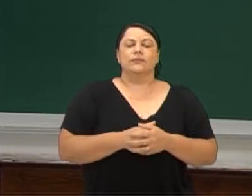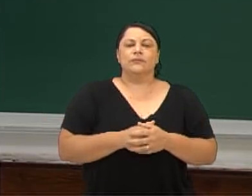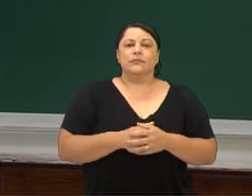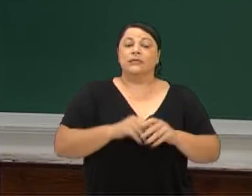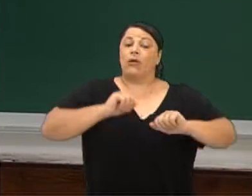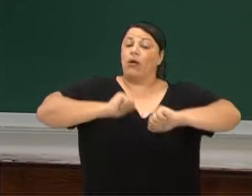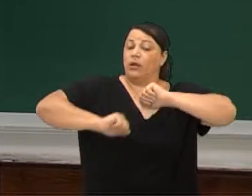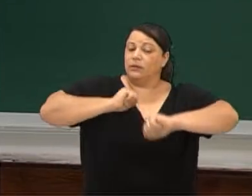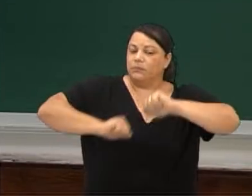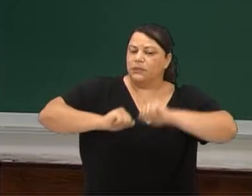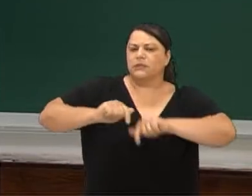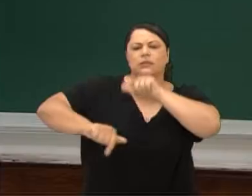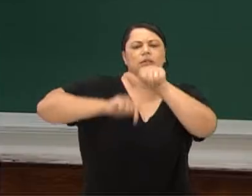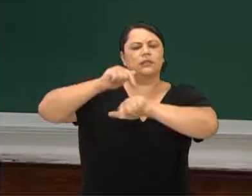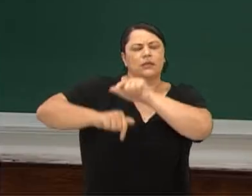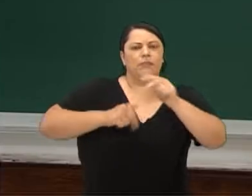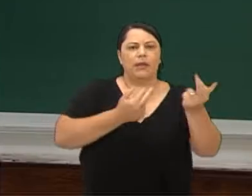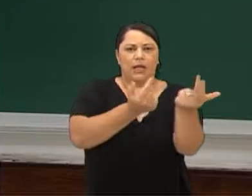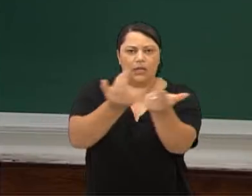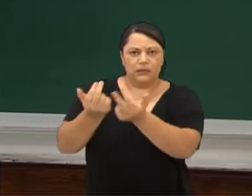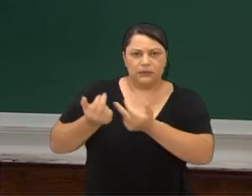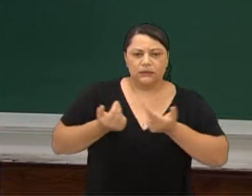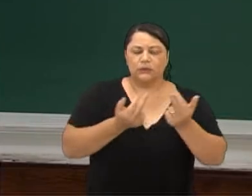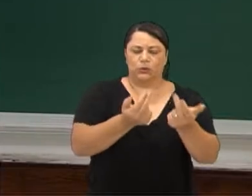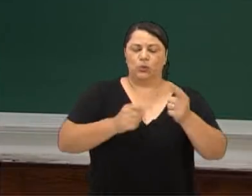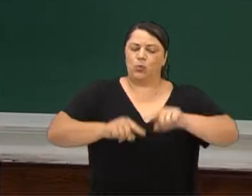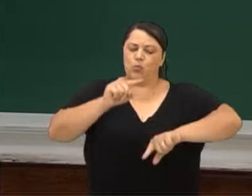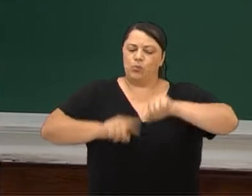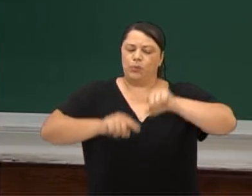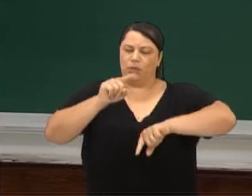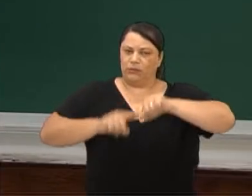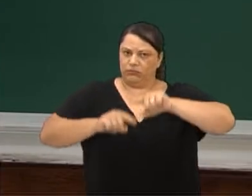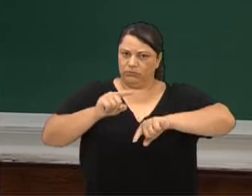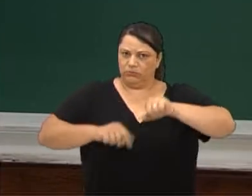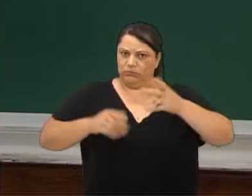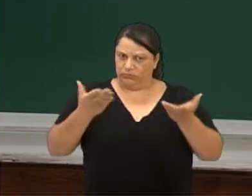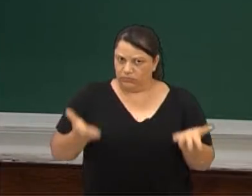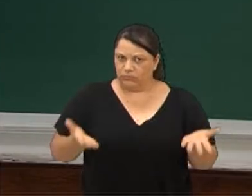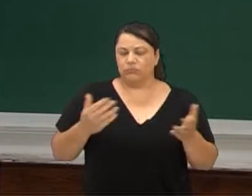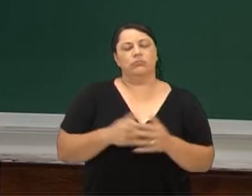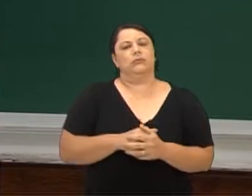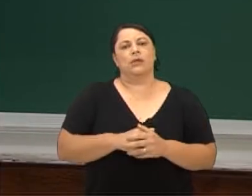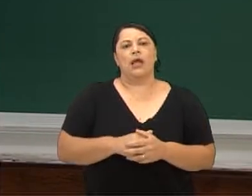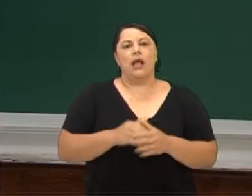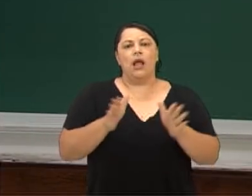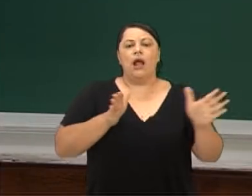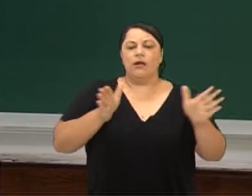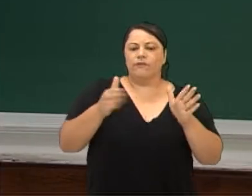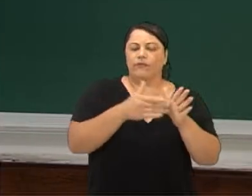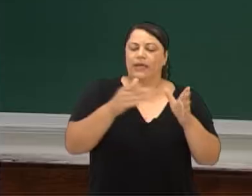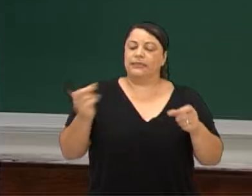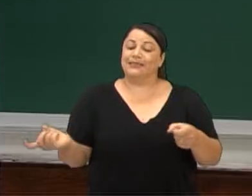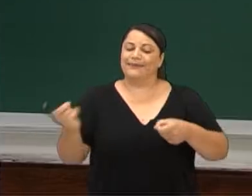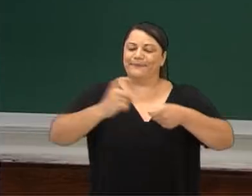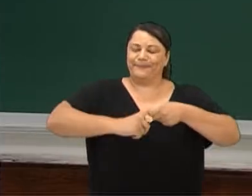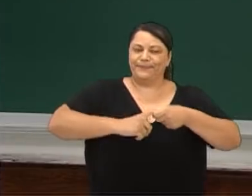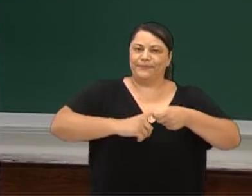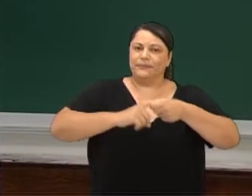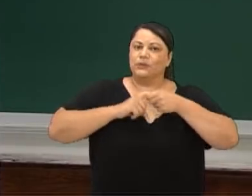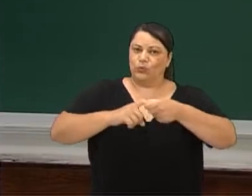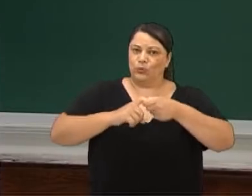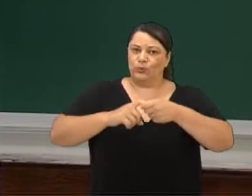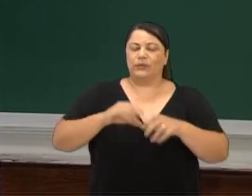no mesmo segmento para se fabricar o mesmo produto em fases distintas que se unem.